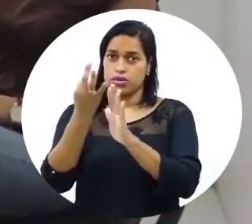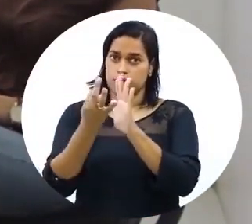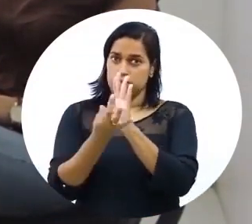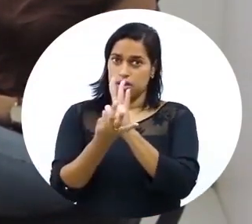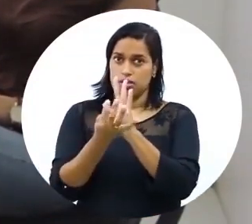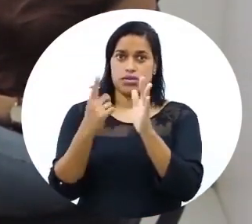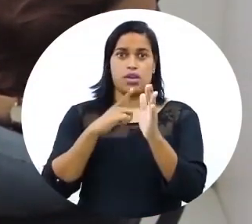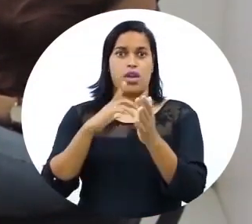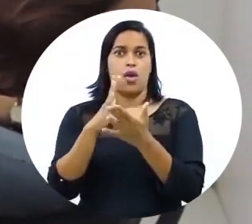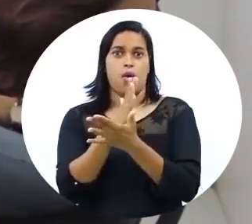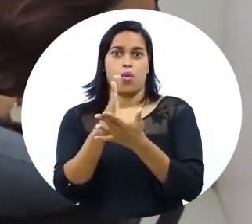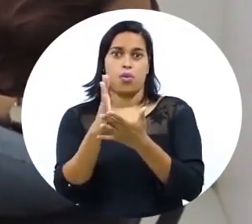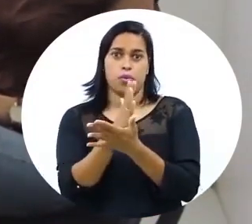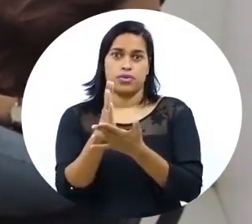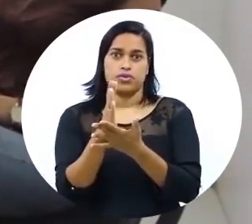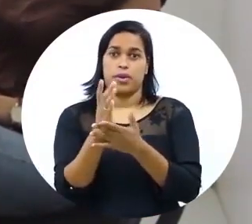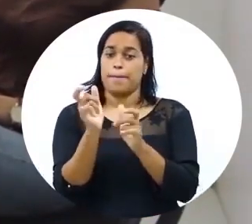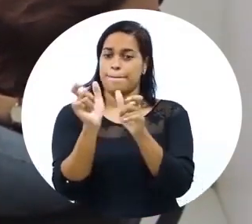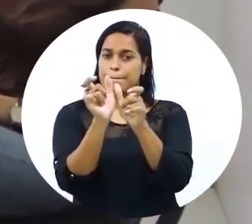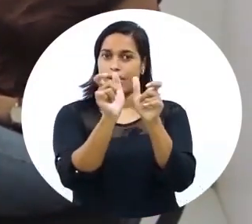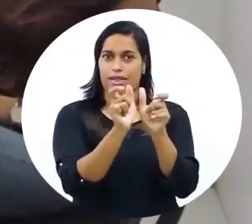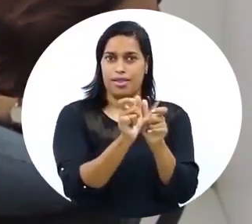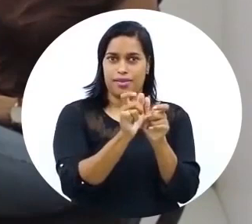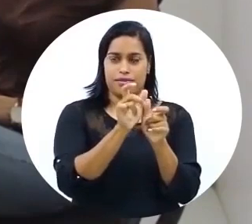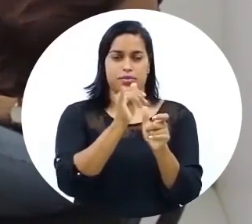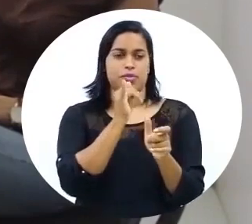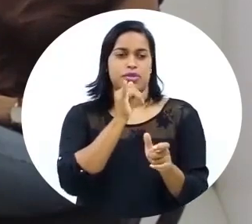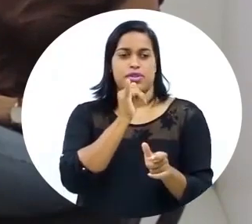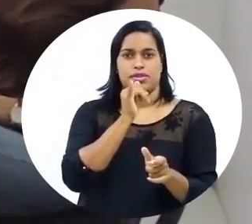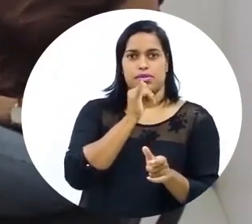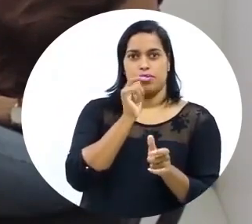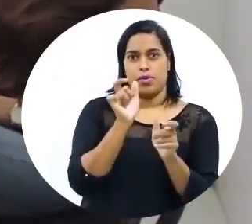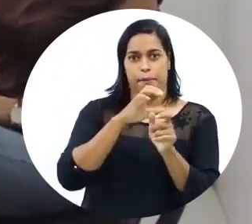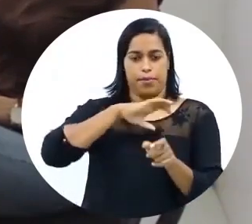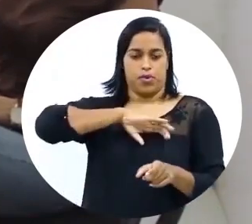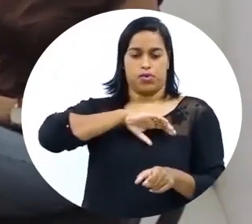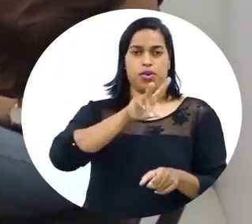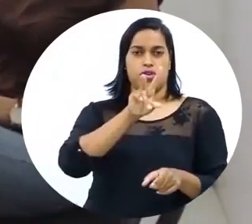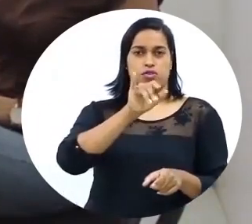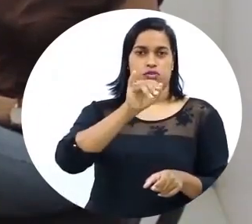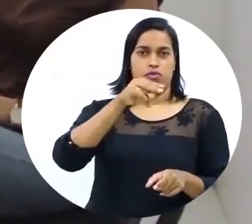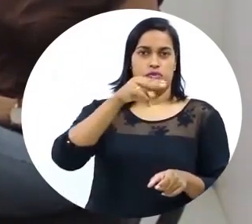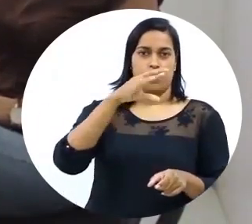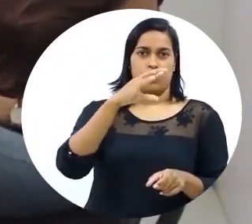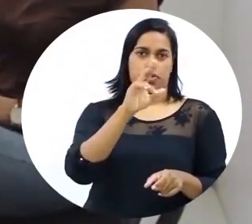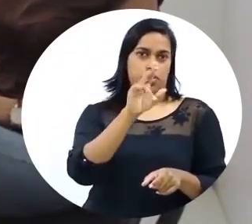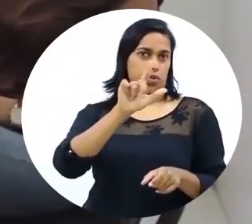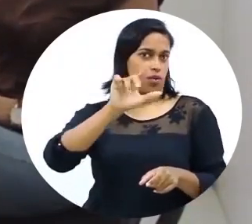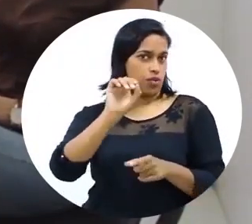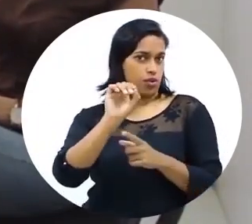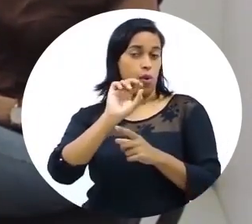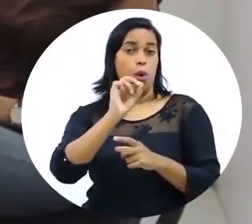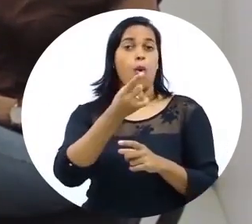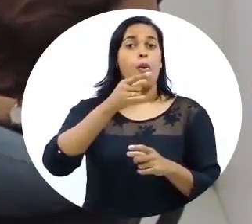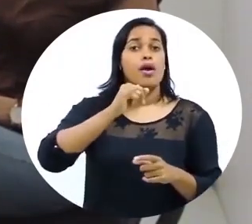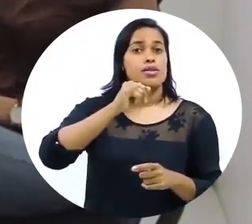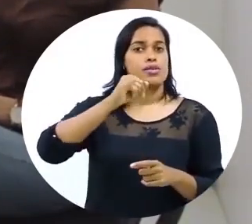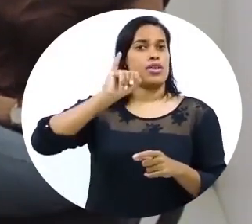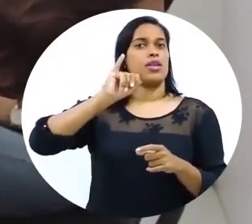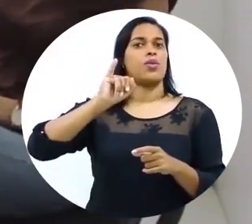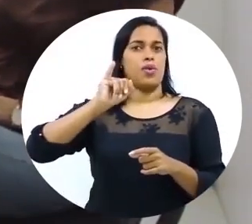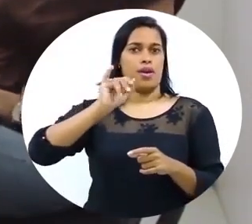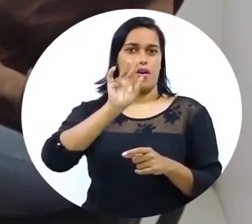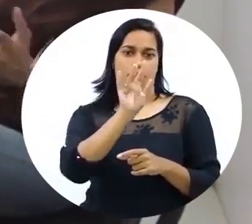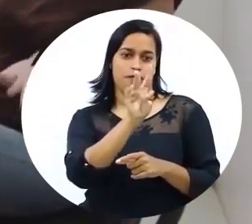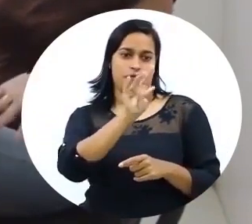que vínculo e vinculo. Isso. Você está ali querendo colocar vínculo, colocou vínculo, está sem um acento. Então,